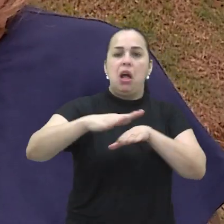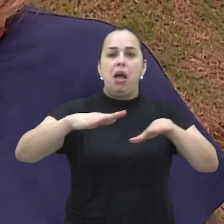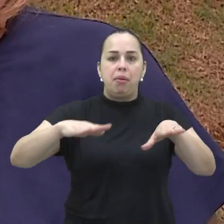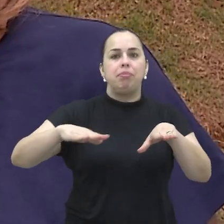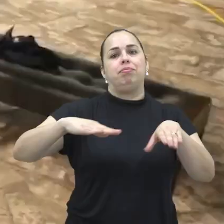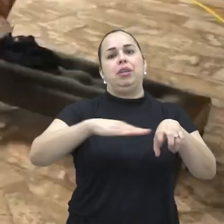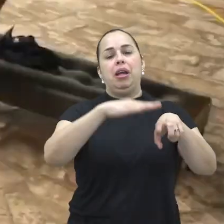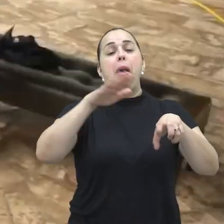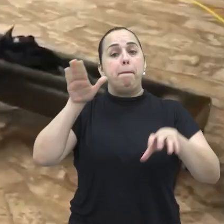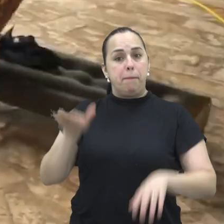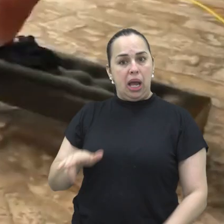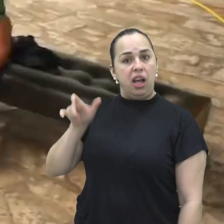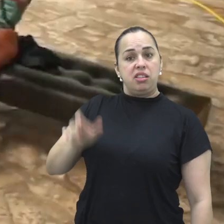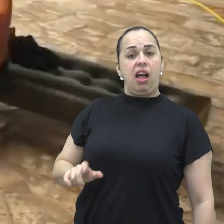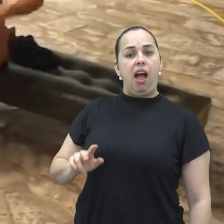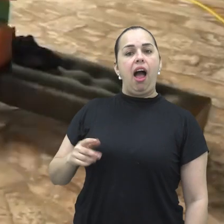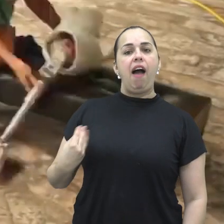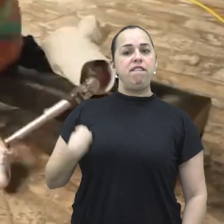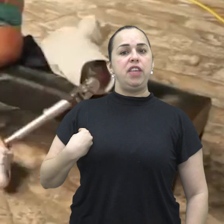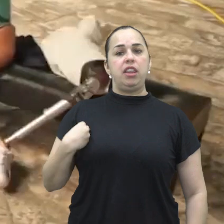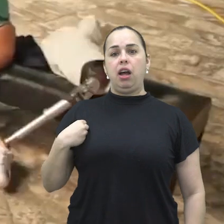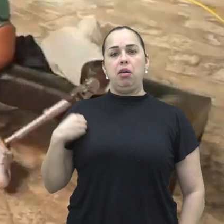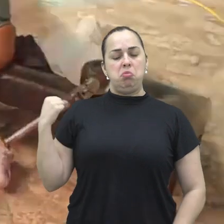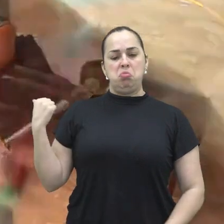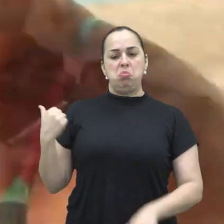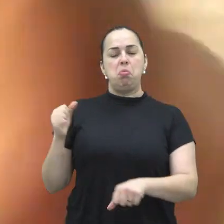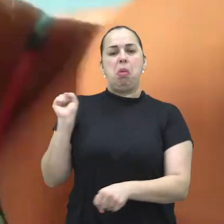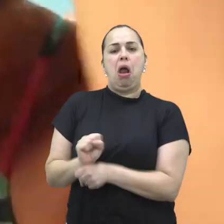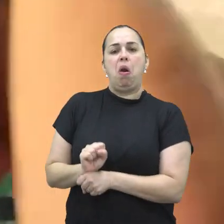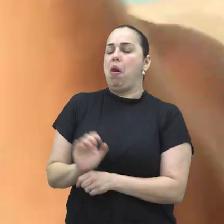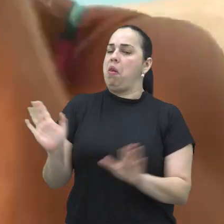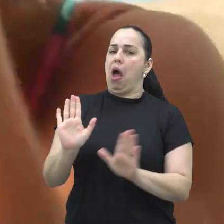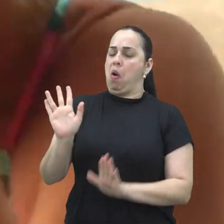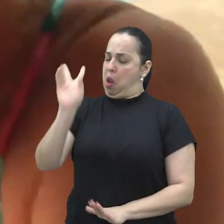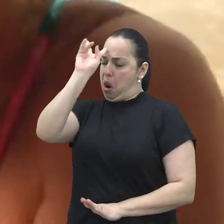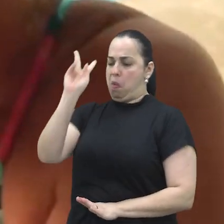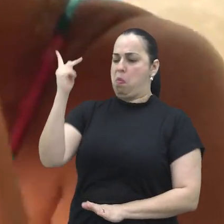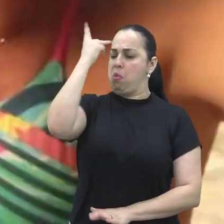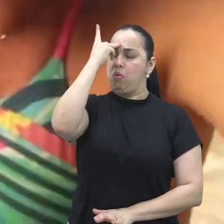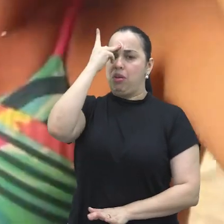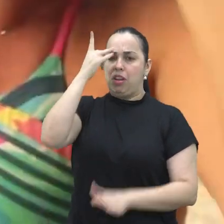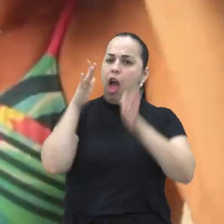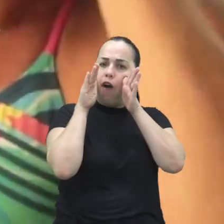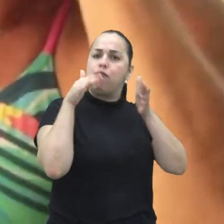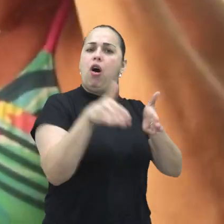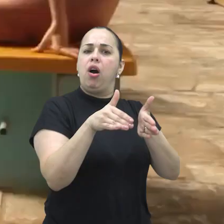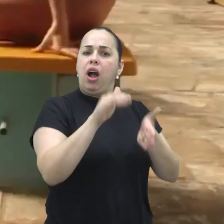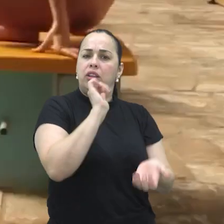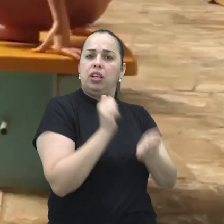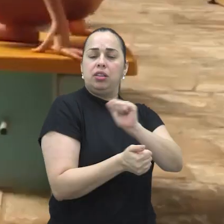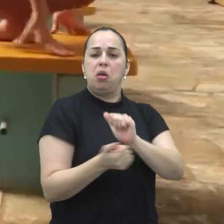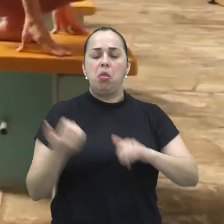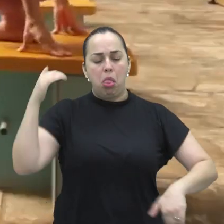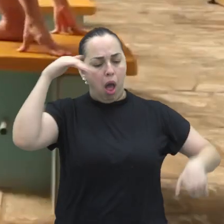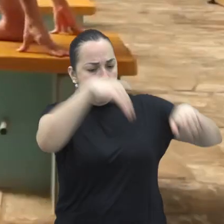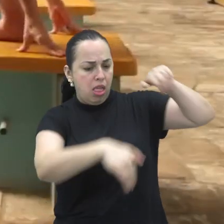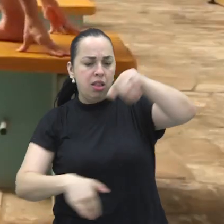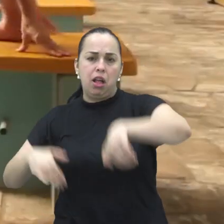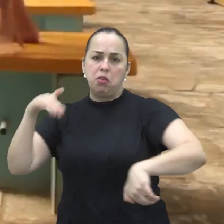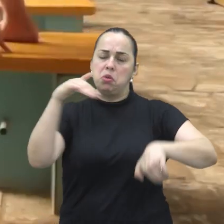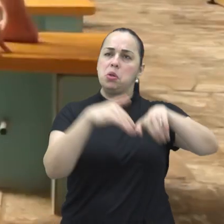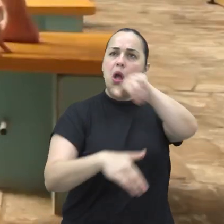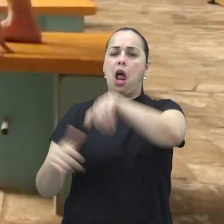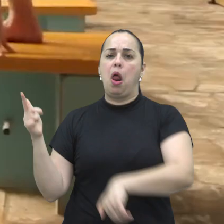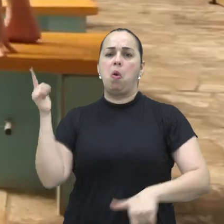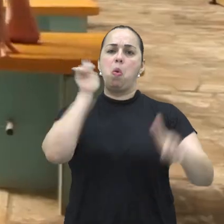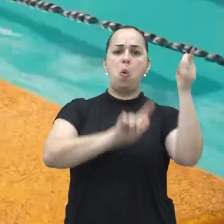bateu na minha perna. Mas Rosana resolveu ressignificar essa tragédia e se dedicar ao esporte. Foi na natação que